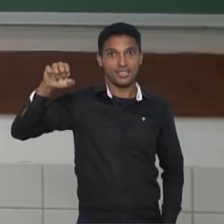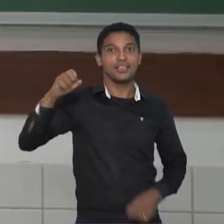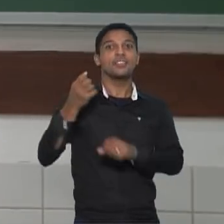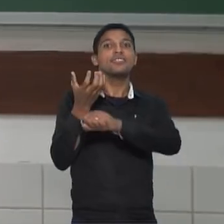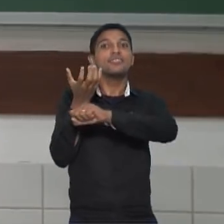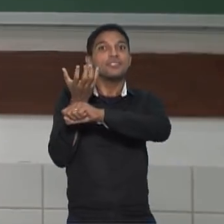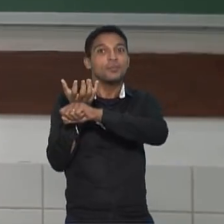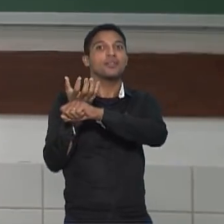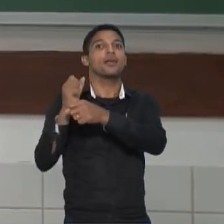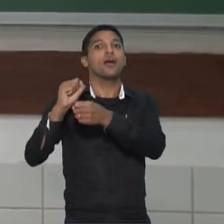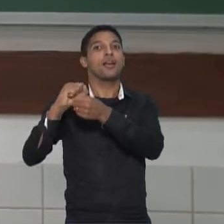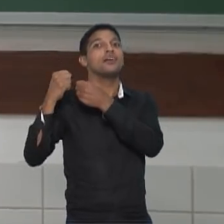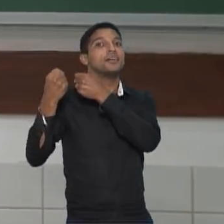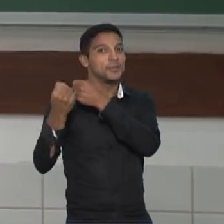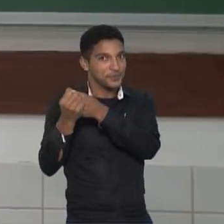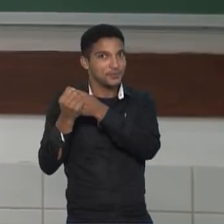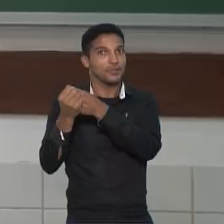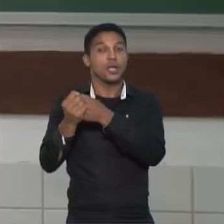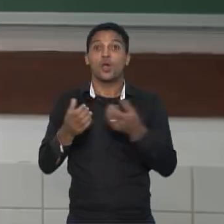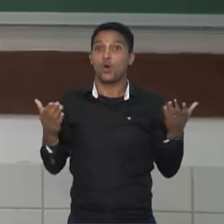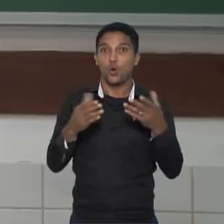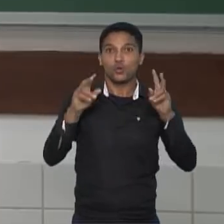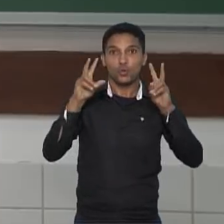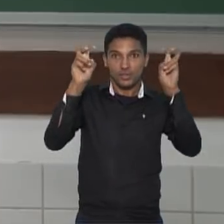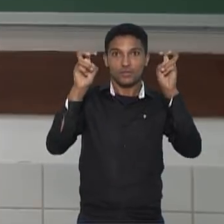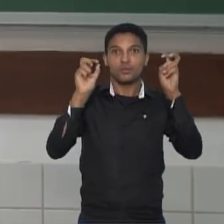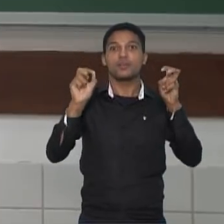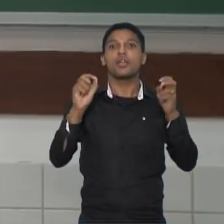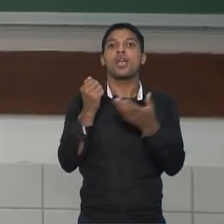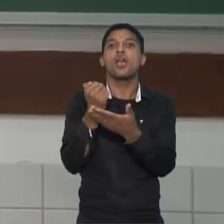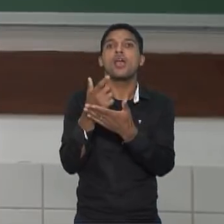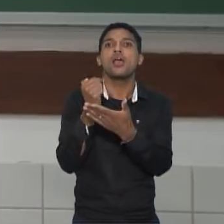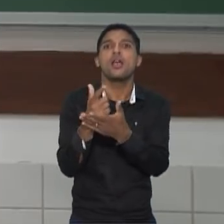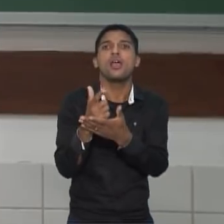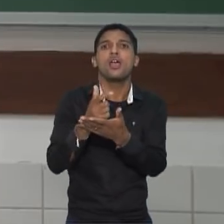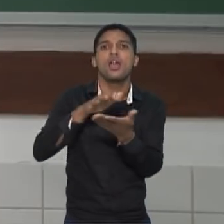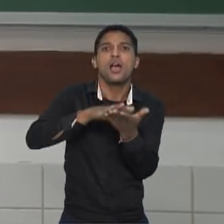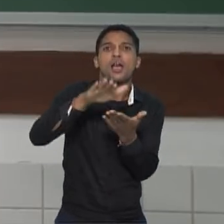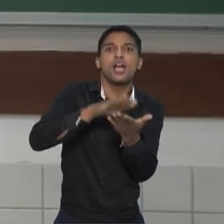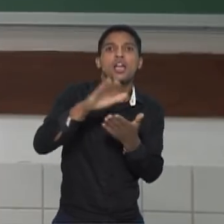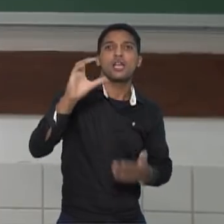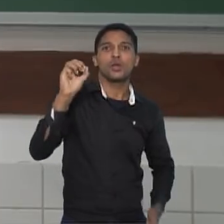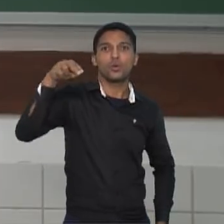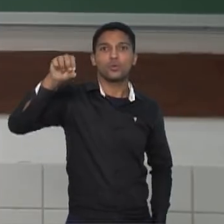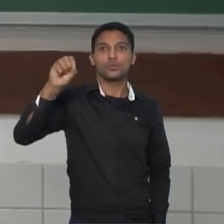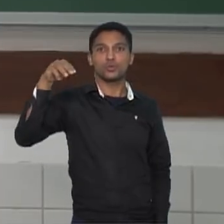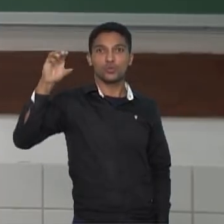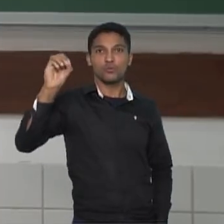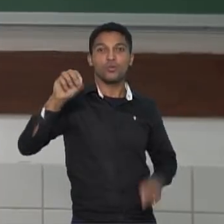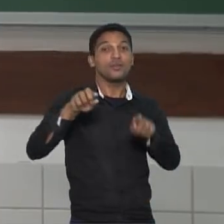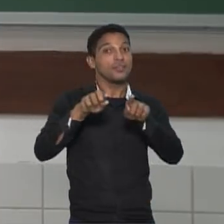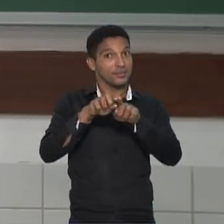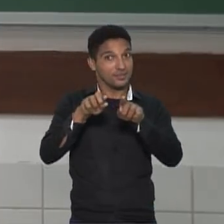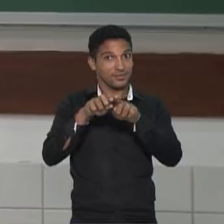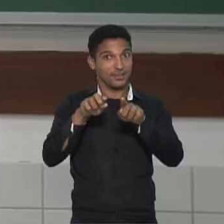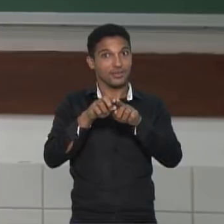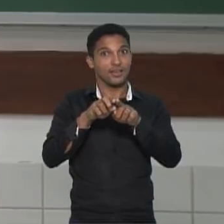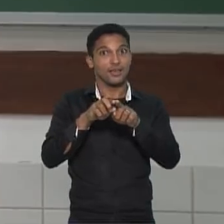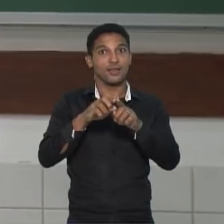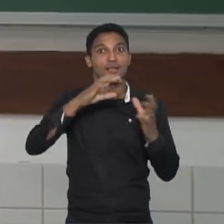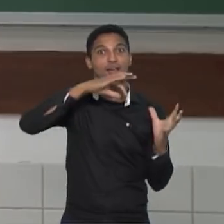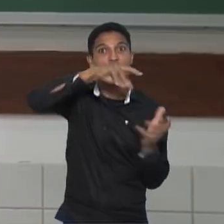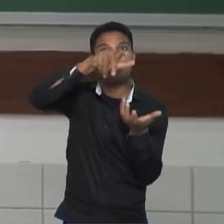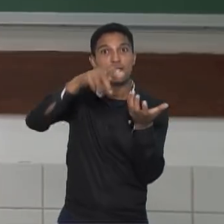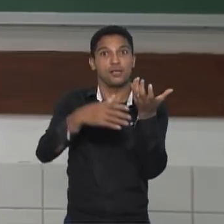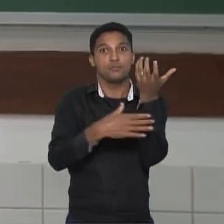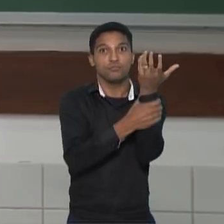nosso conteúdo é Consumo e Sustentabilidade Socioambiental. Vamos lá, lembrando de dar sua presença